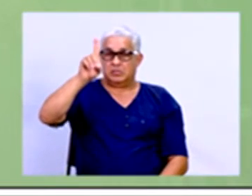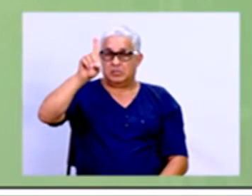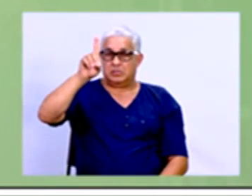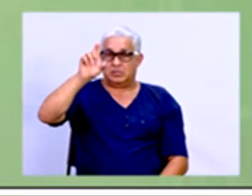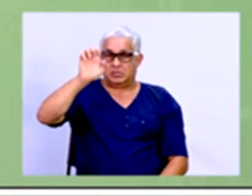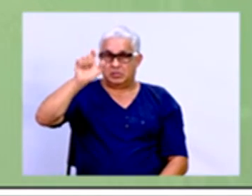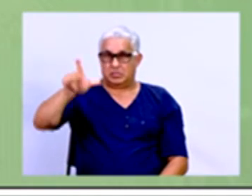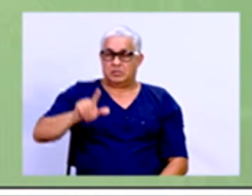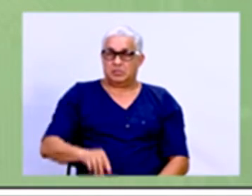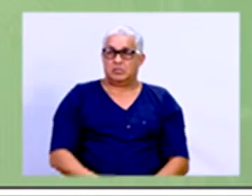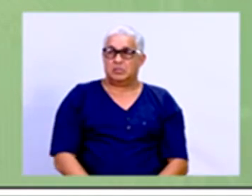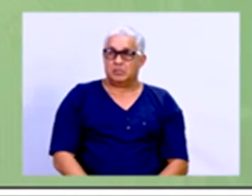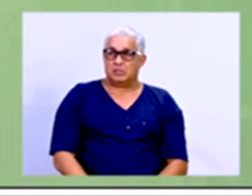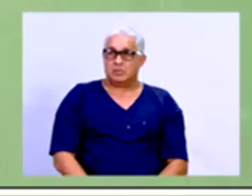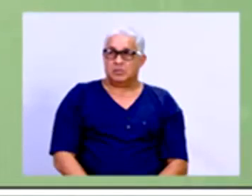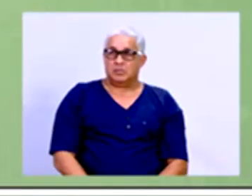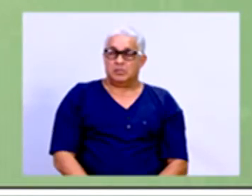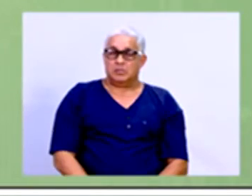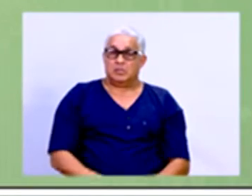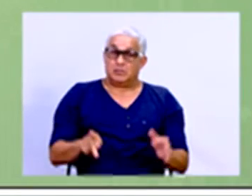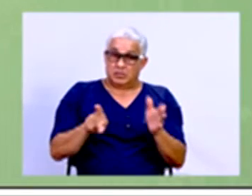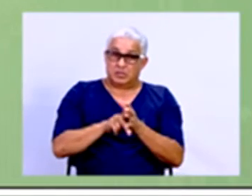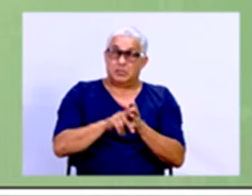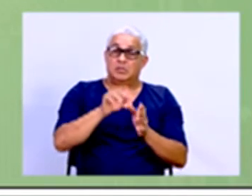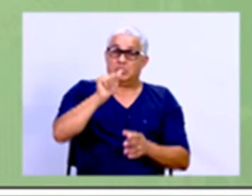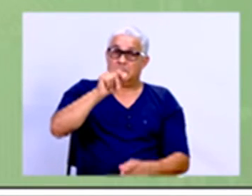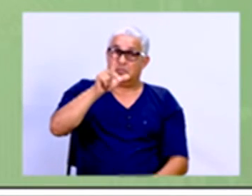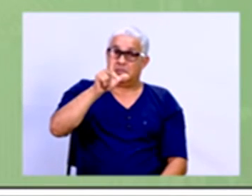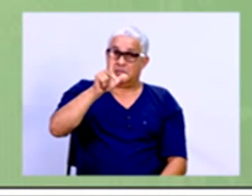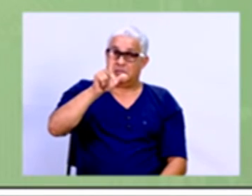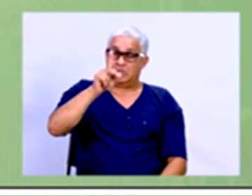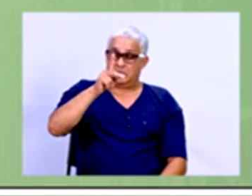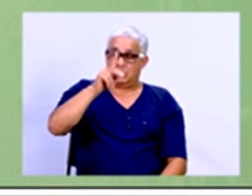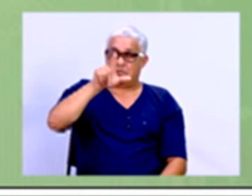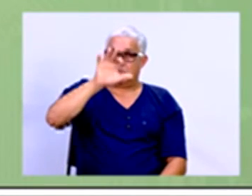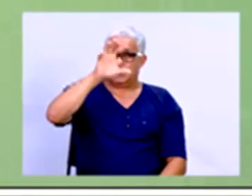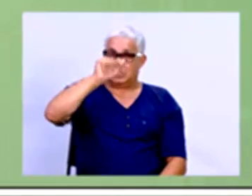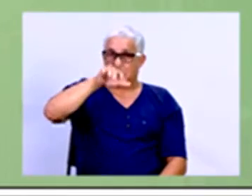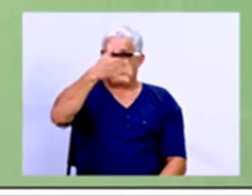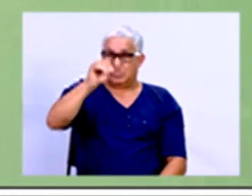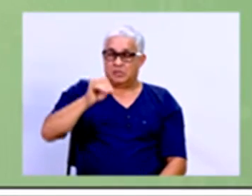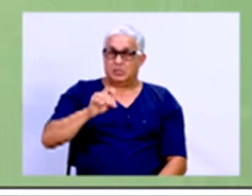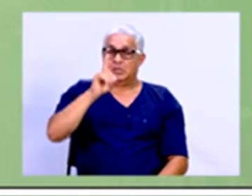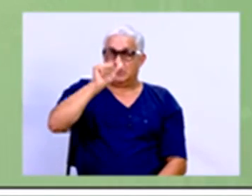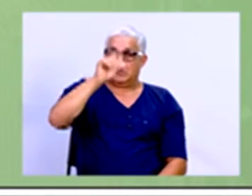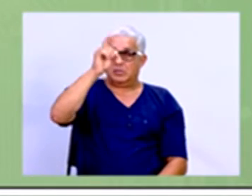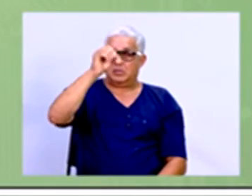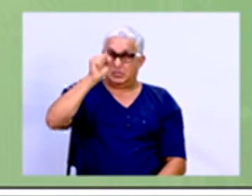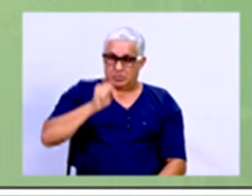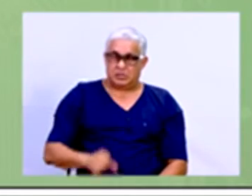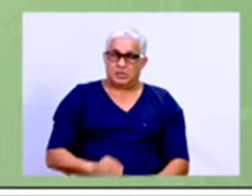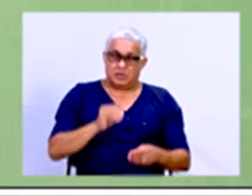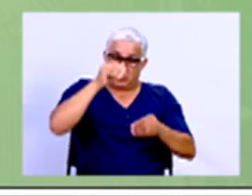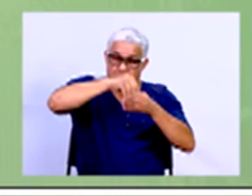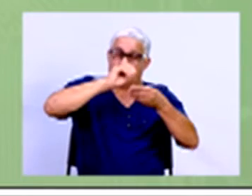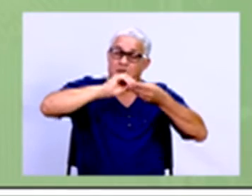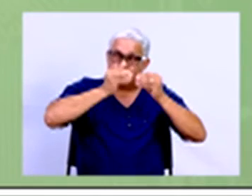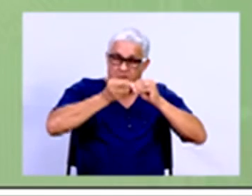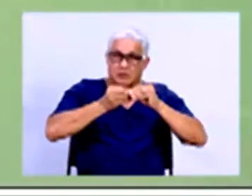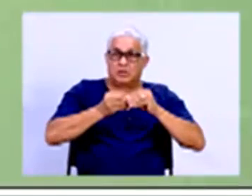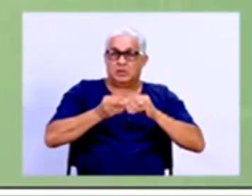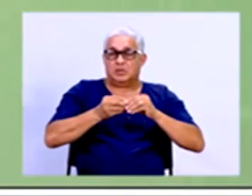nossa aplicação, certo? Isso daí é principal vocês saberem. Os dados é o que faz referência ao banco de dados.